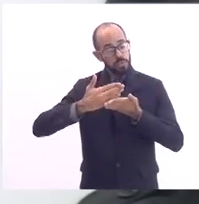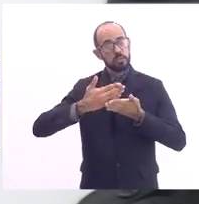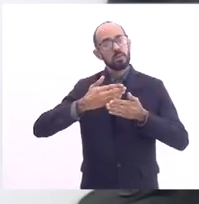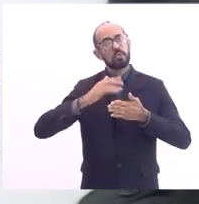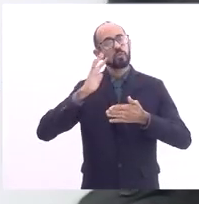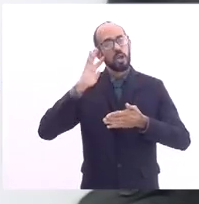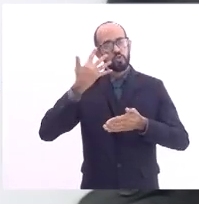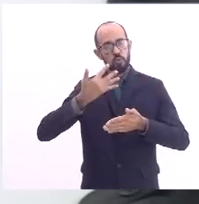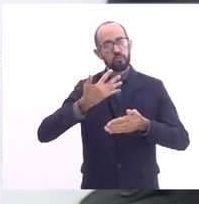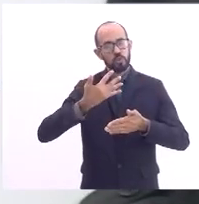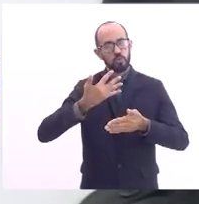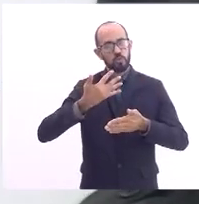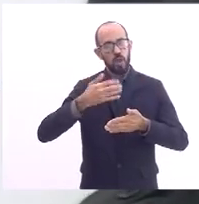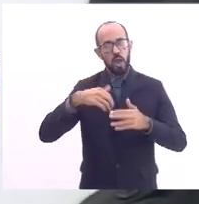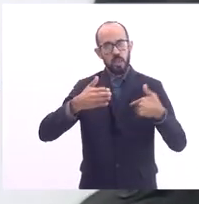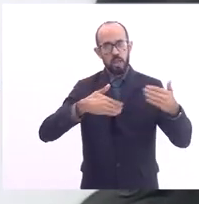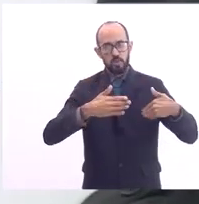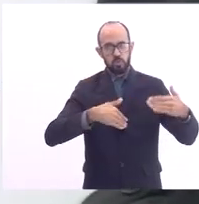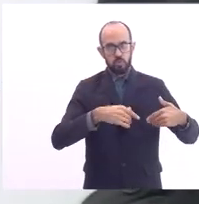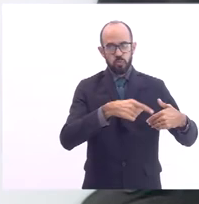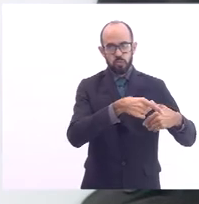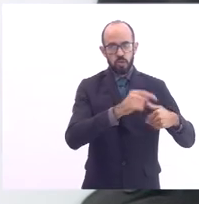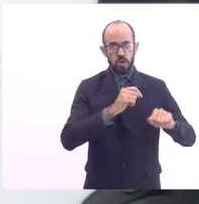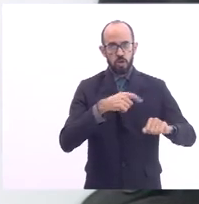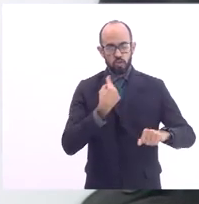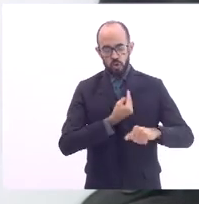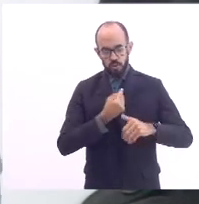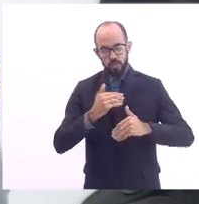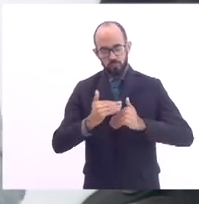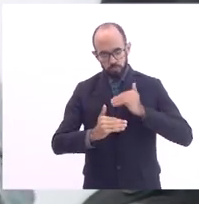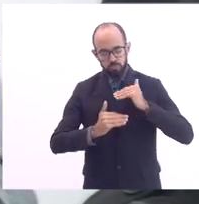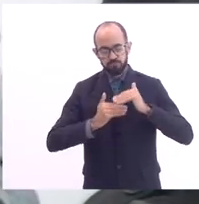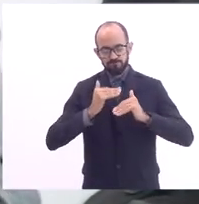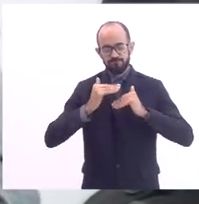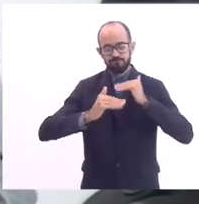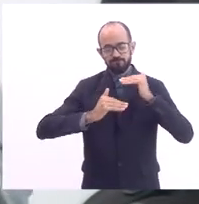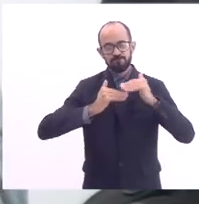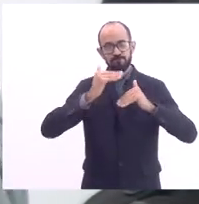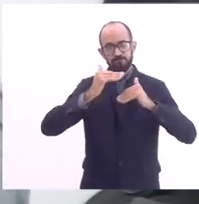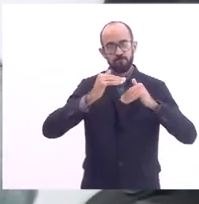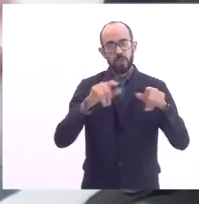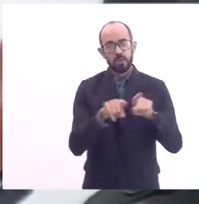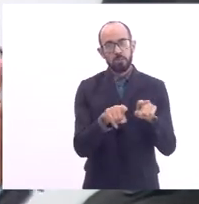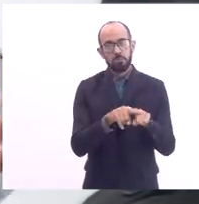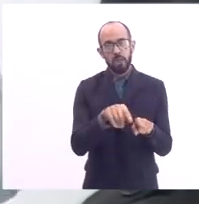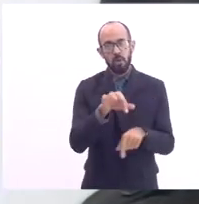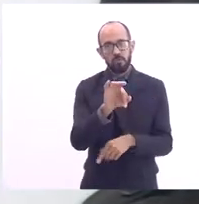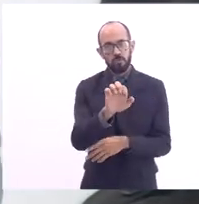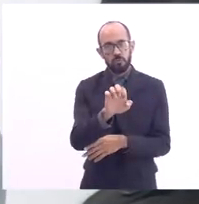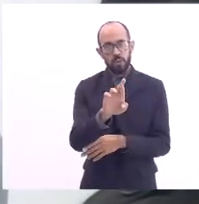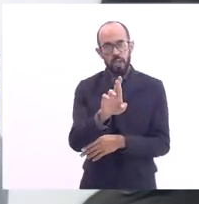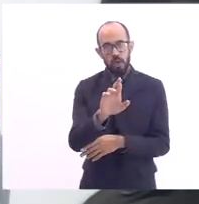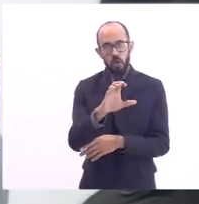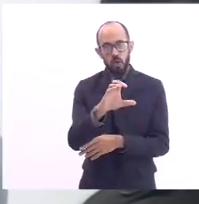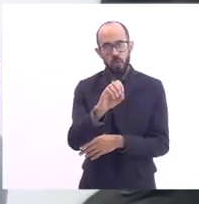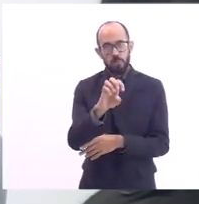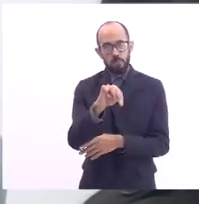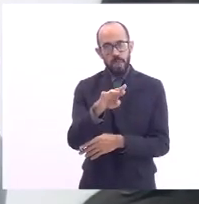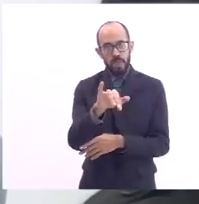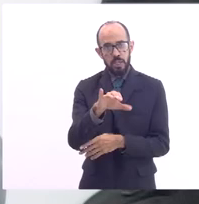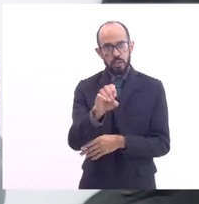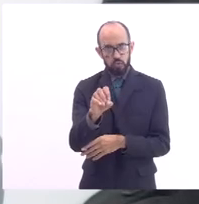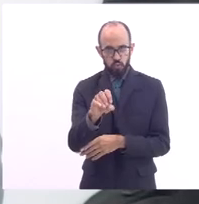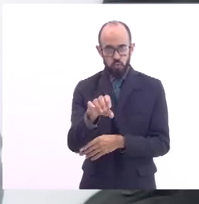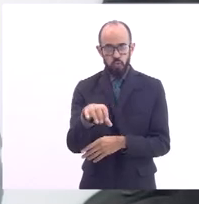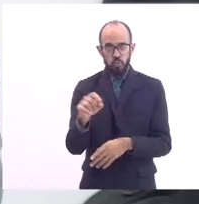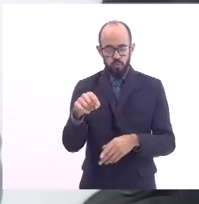a indústria, estamos caminhando, igualmente com a FEComércio, com os estabelecimentos comerciais da região